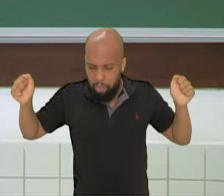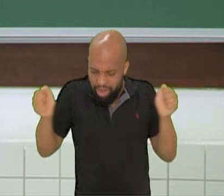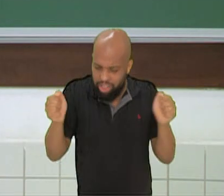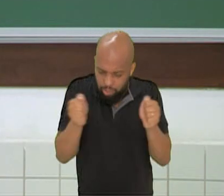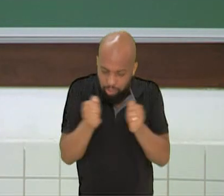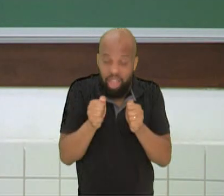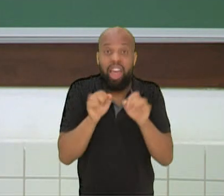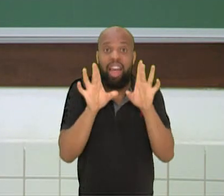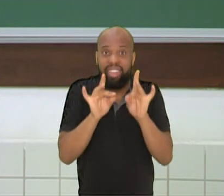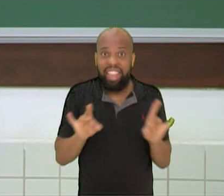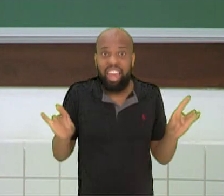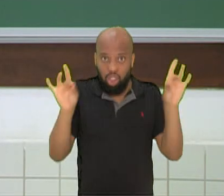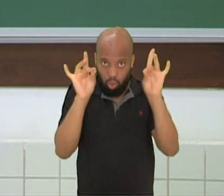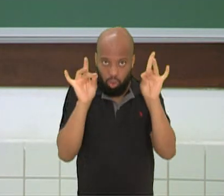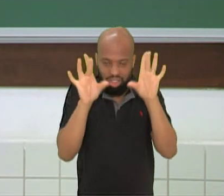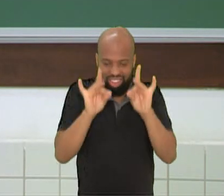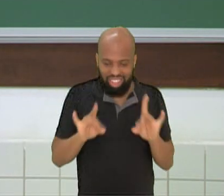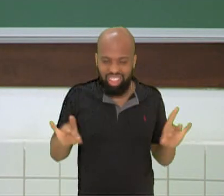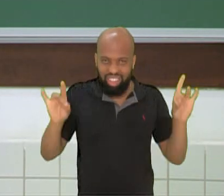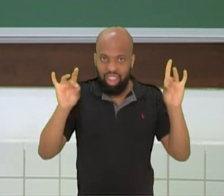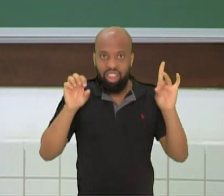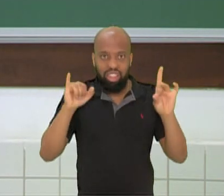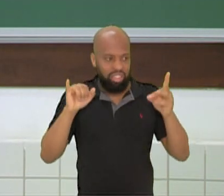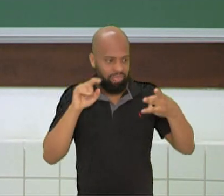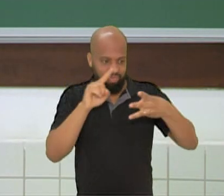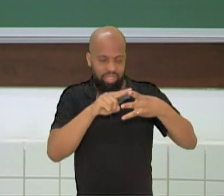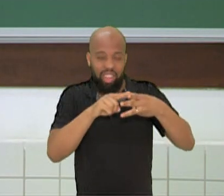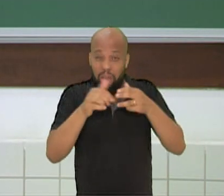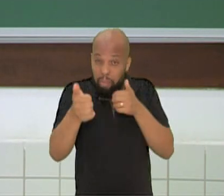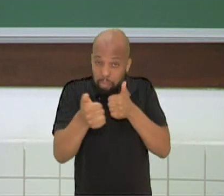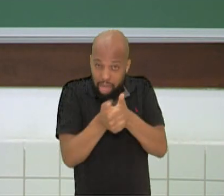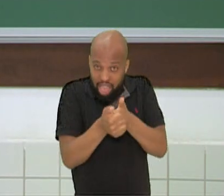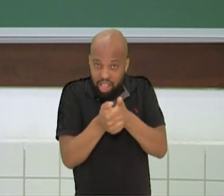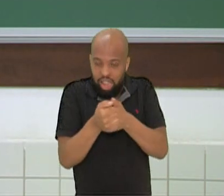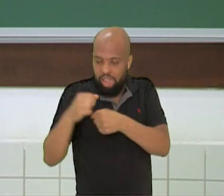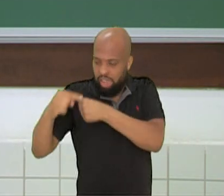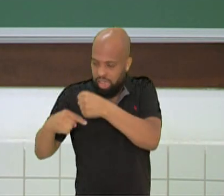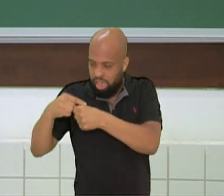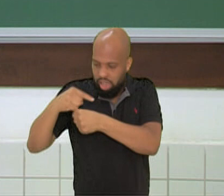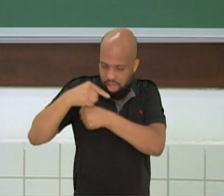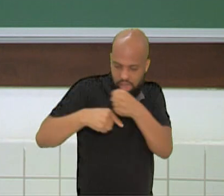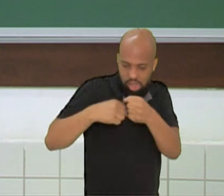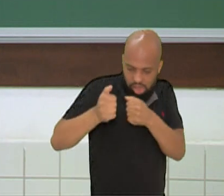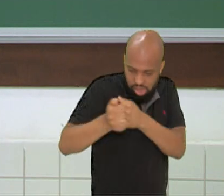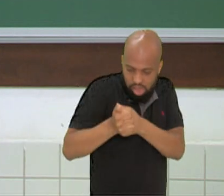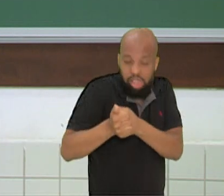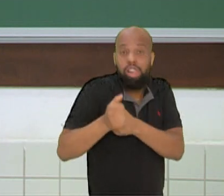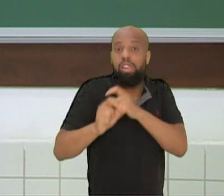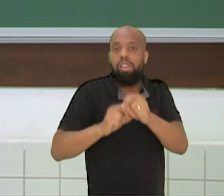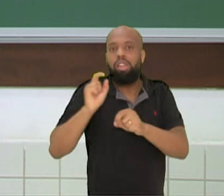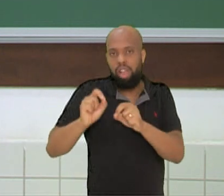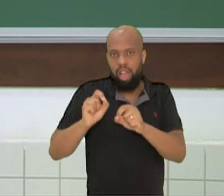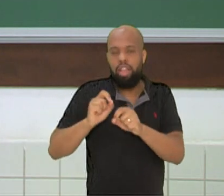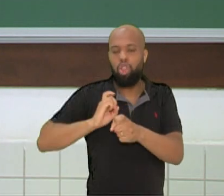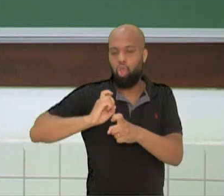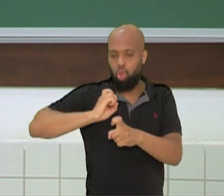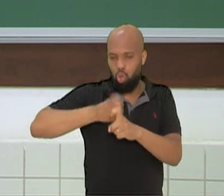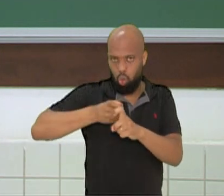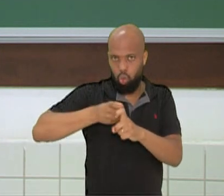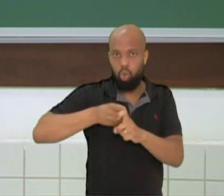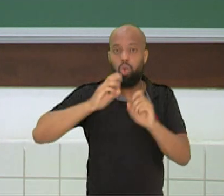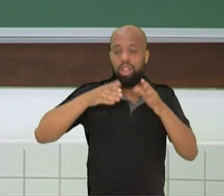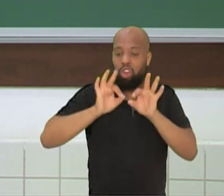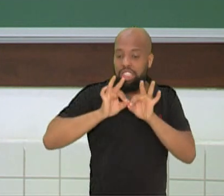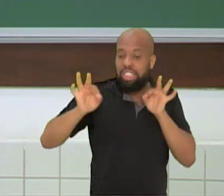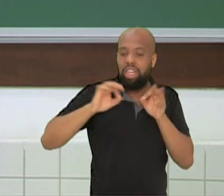meio líquido. Quando você aproxima ainda mais, vai estar no meio sólido. Então, assim, a distância entre as partículas ou os átomos vão ficando